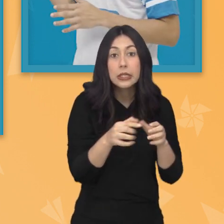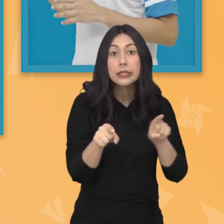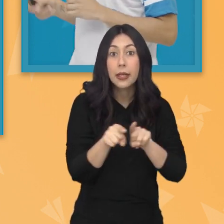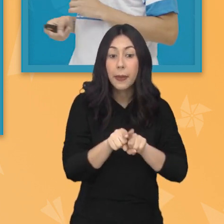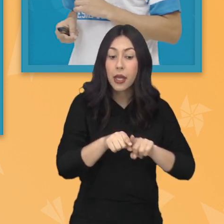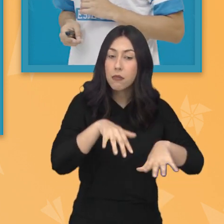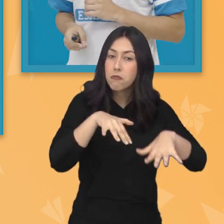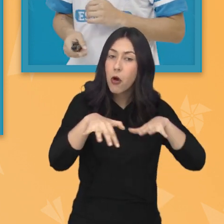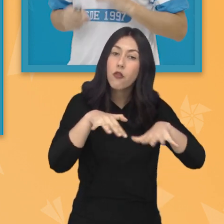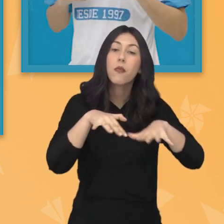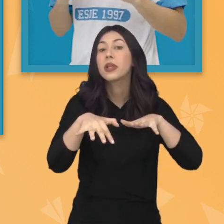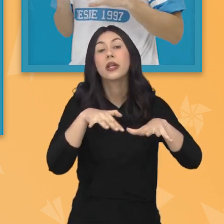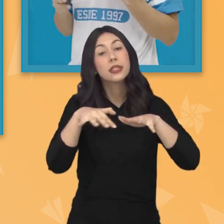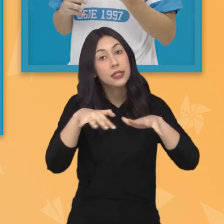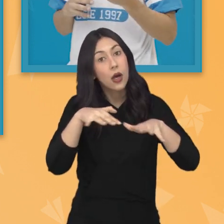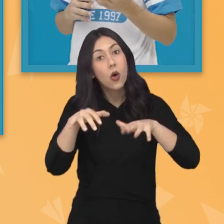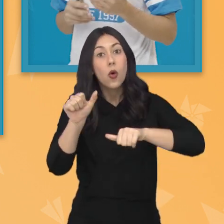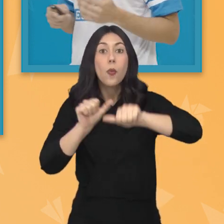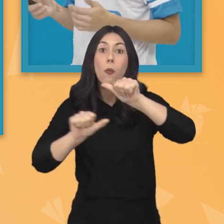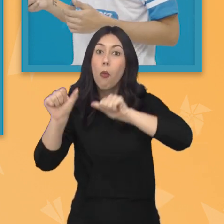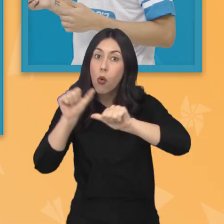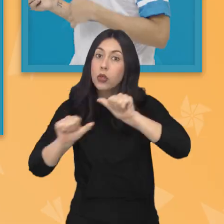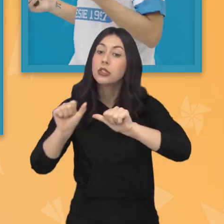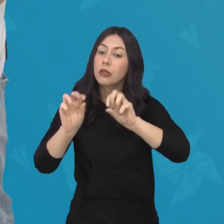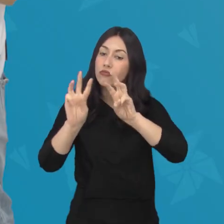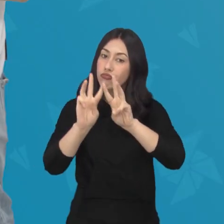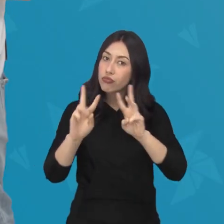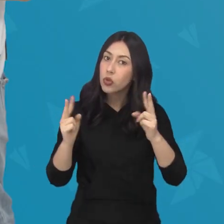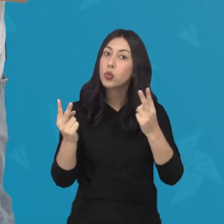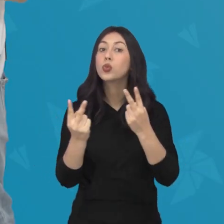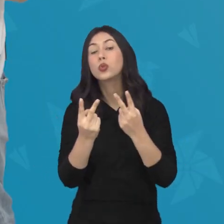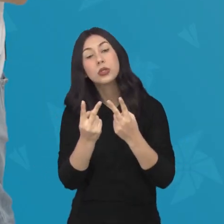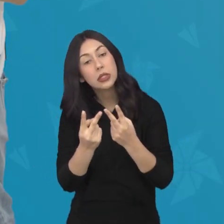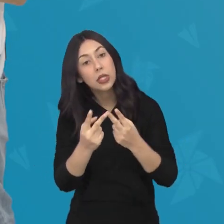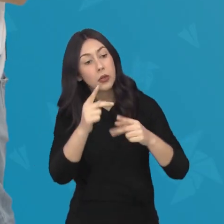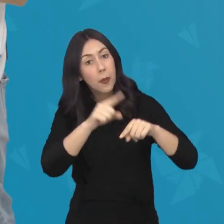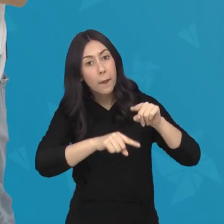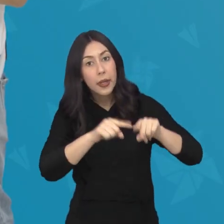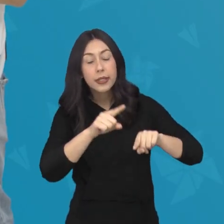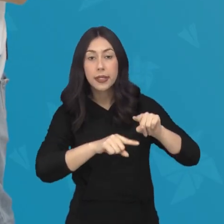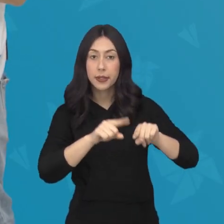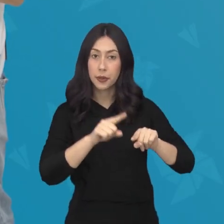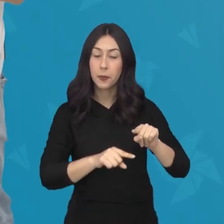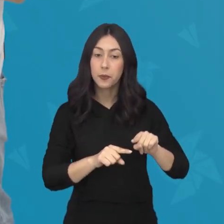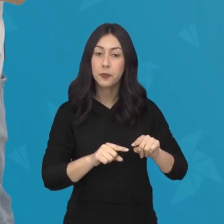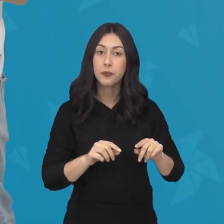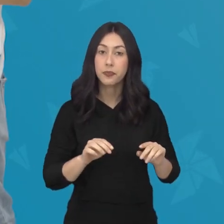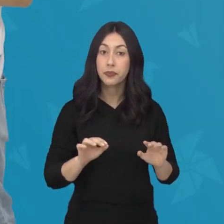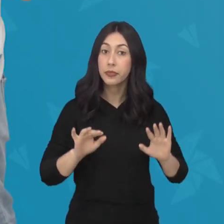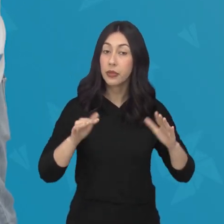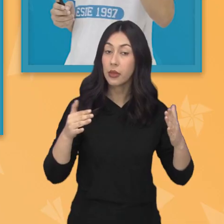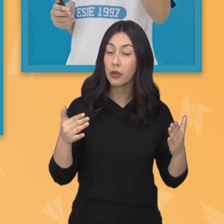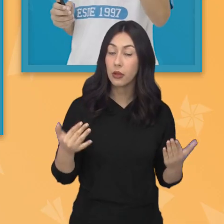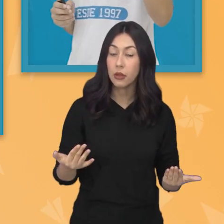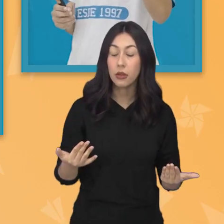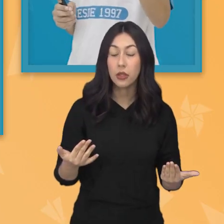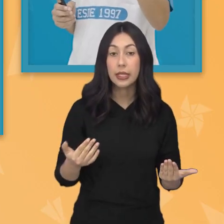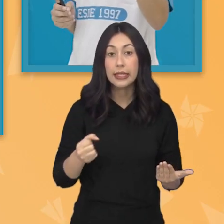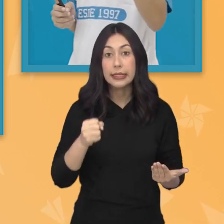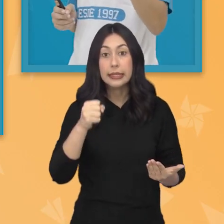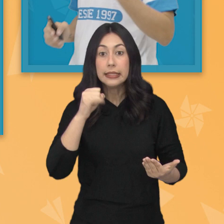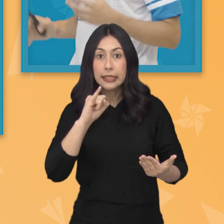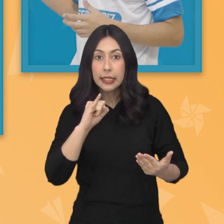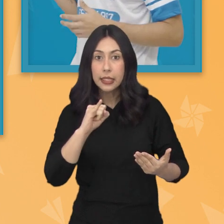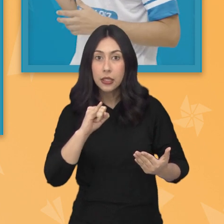interfere em qual estado essa molécula ou essa substância está. Dessa maneira, conforme se aumenta o grau